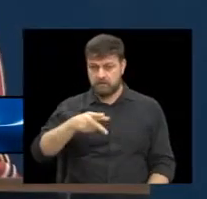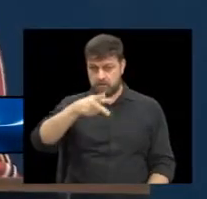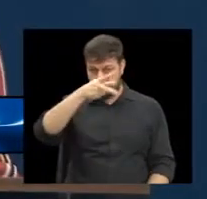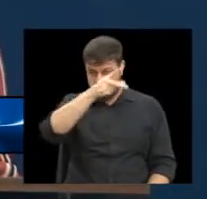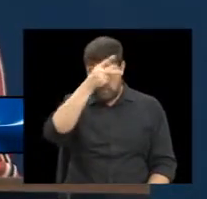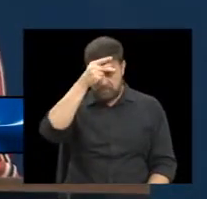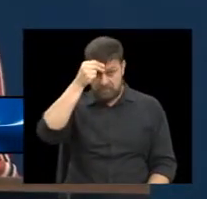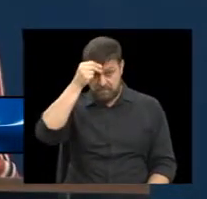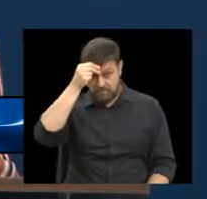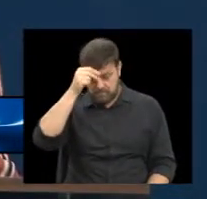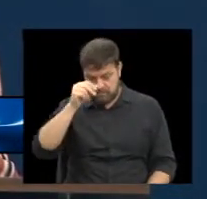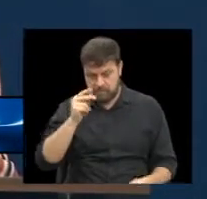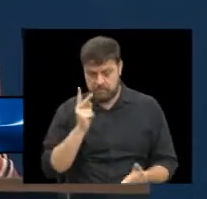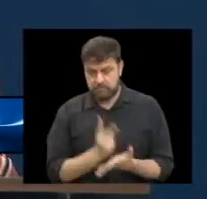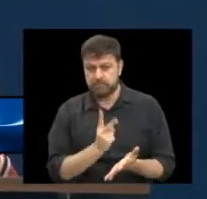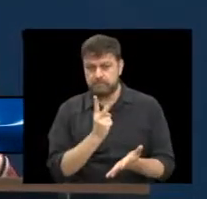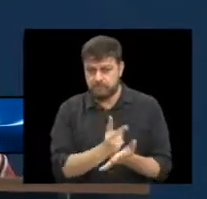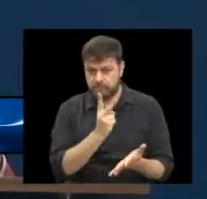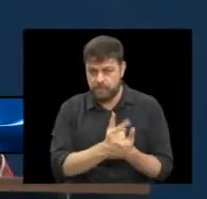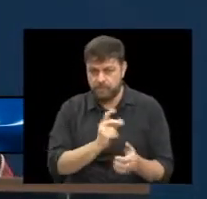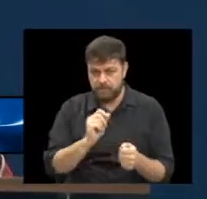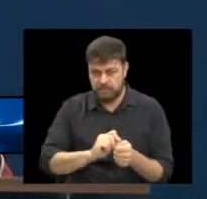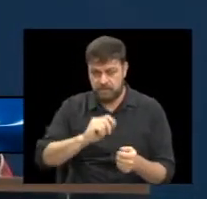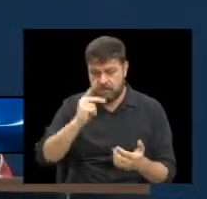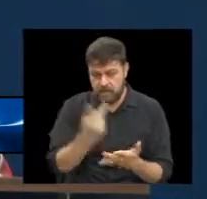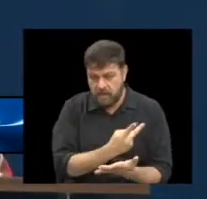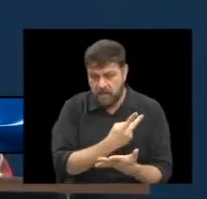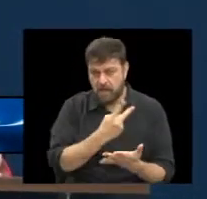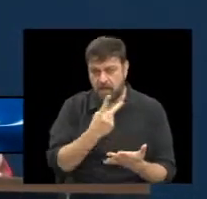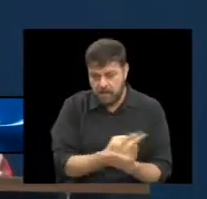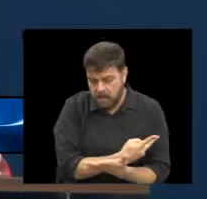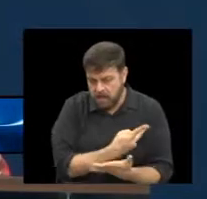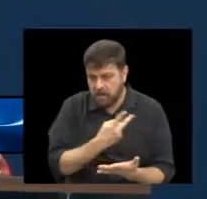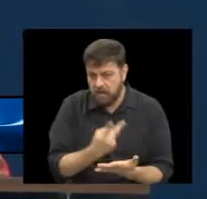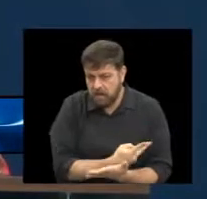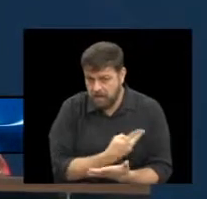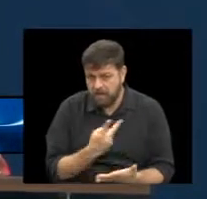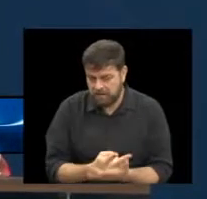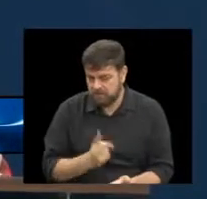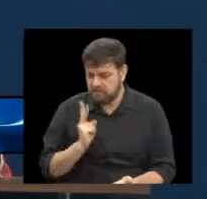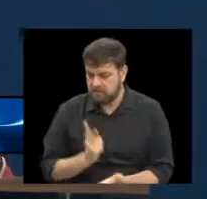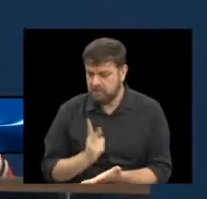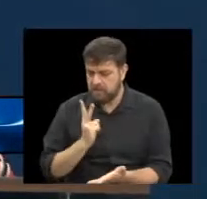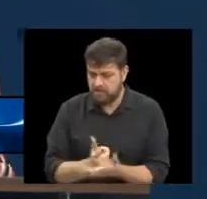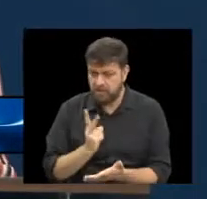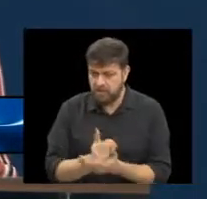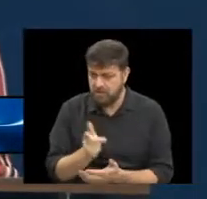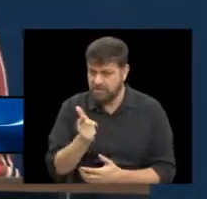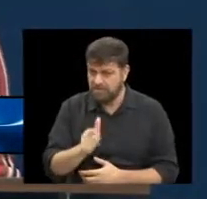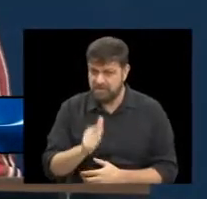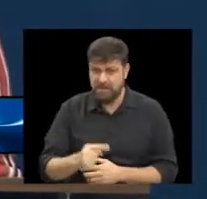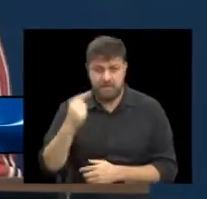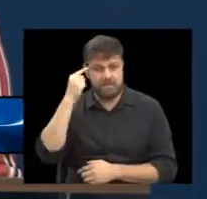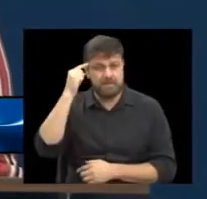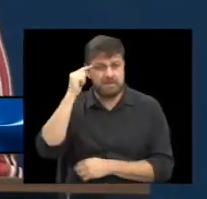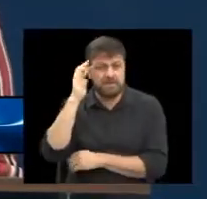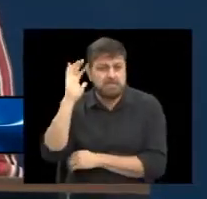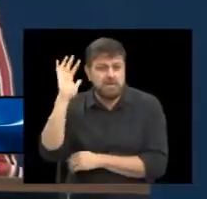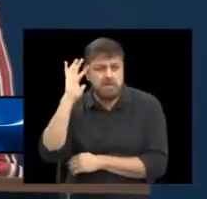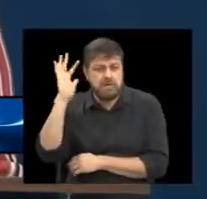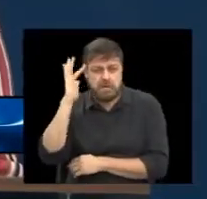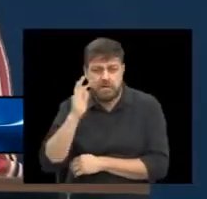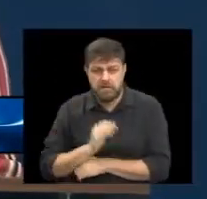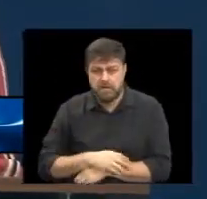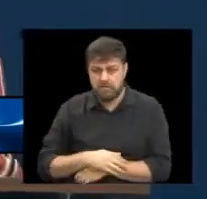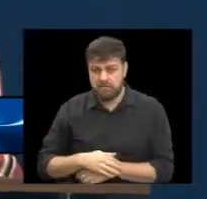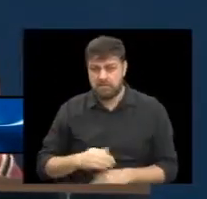vem sistematicamente errando e sistematicamente fazendo uma previsão orçamentária